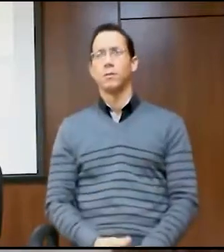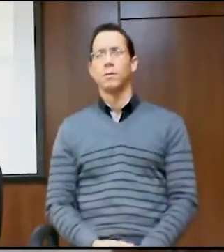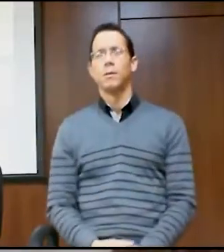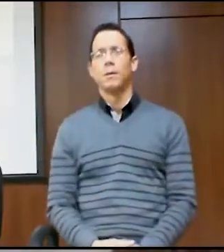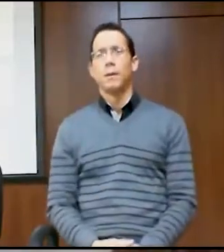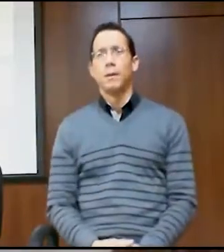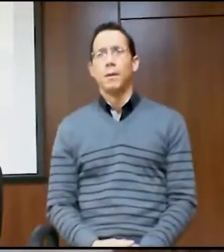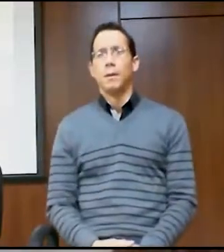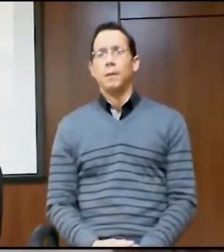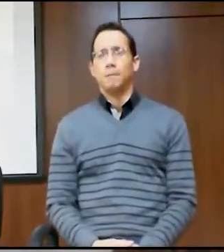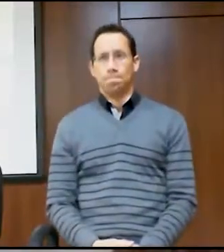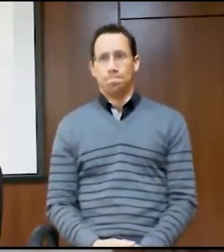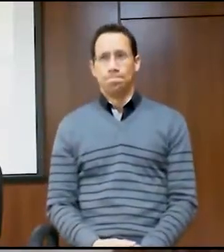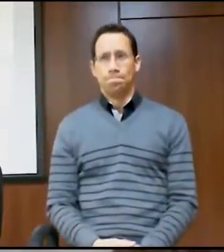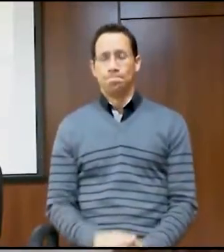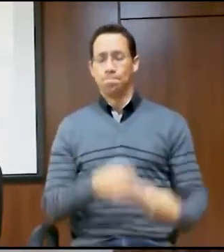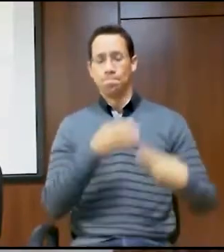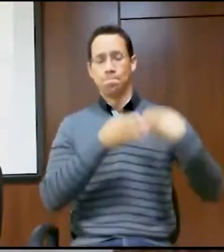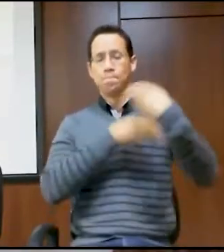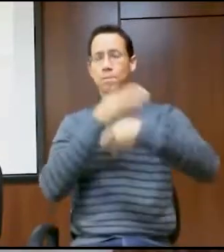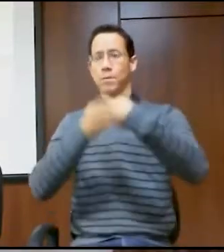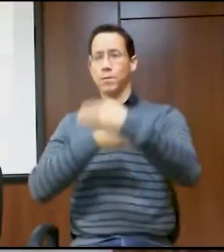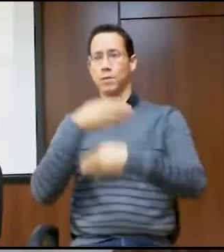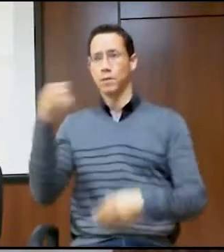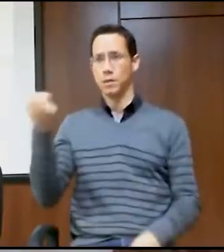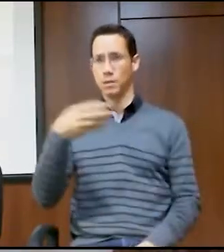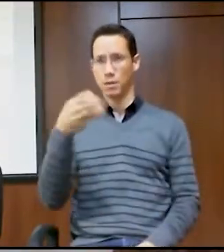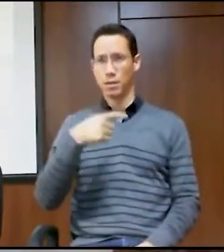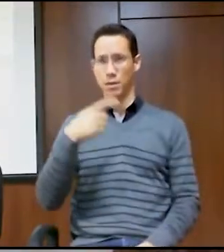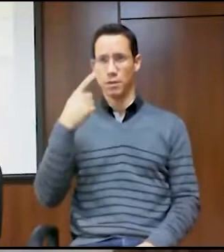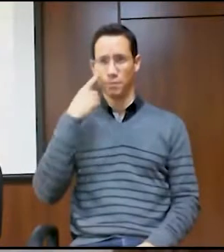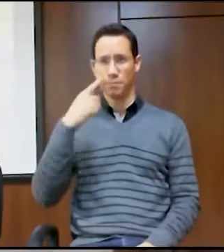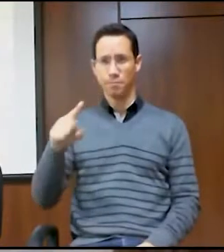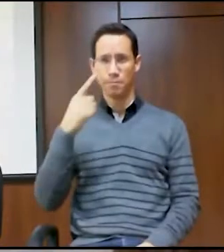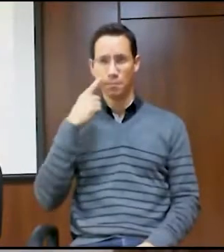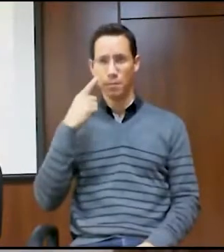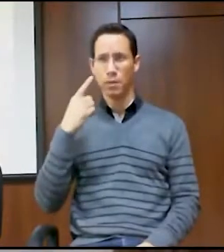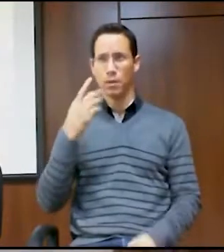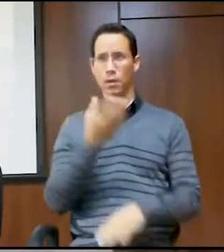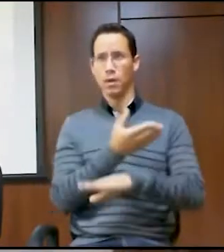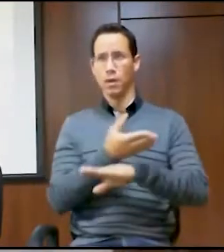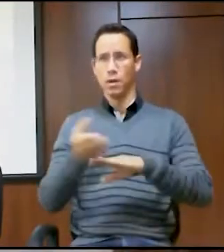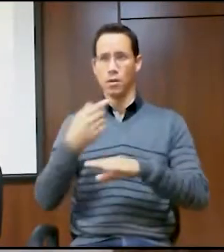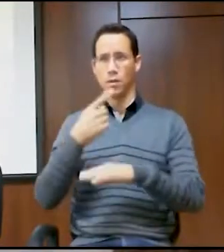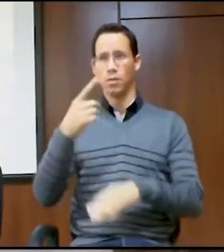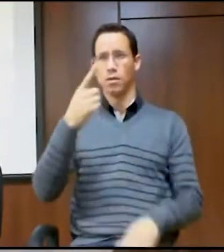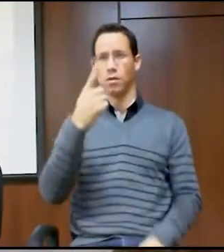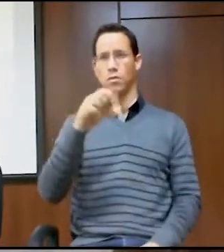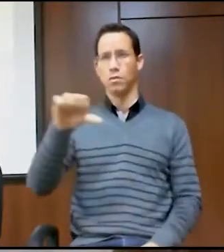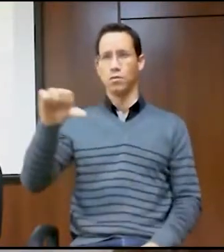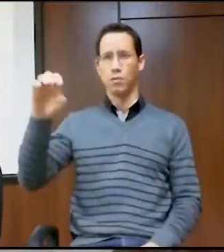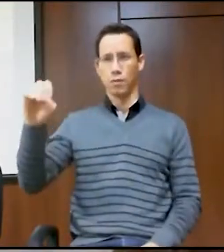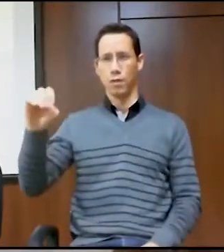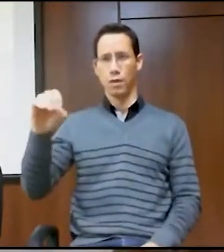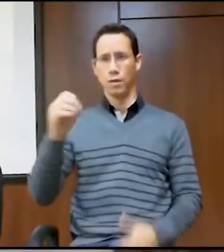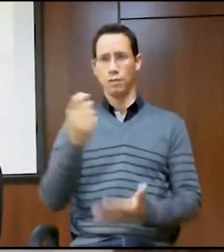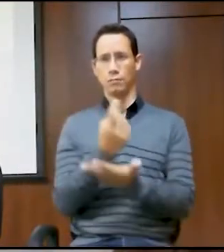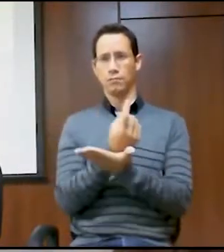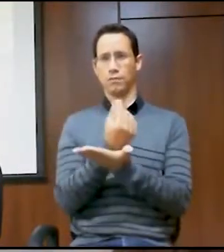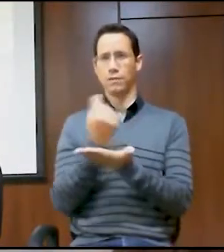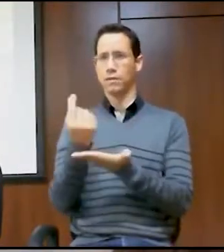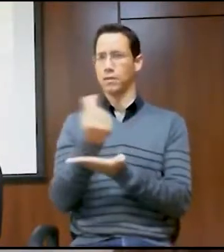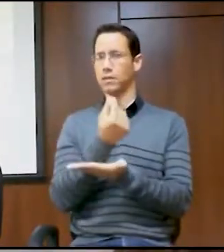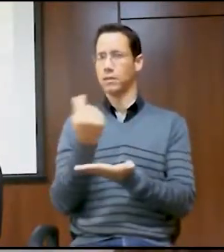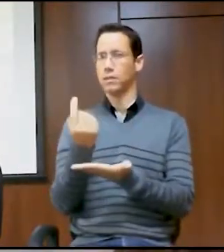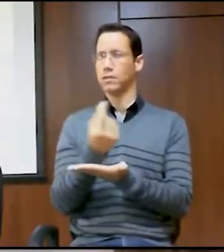quando a gente chega nesse processo recente, olhando para a partir dos anos 90, da financiarização que a gente fala, o que